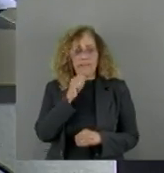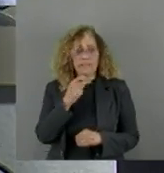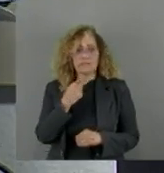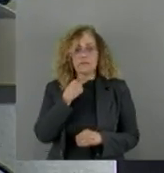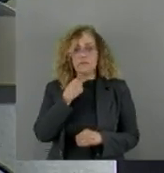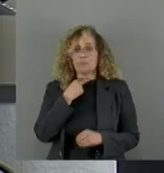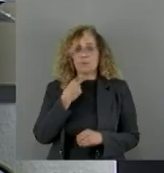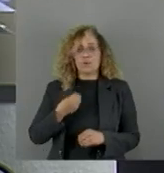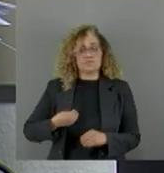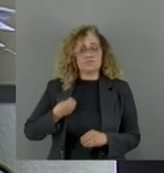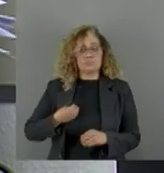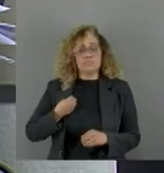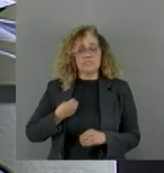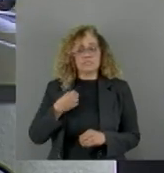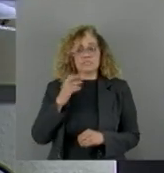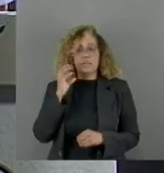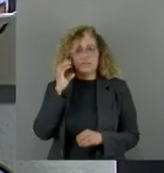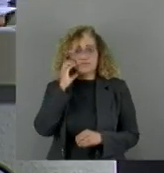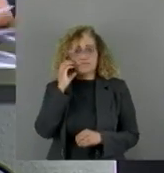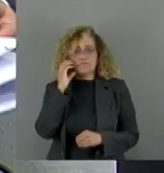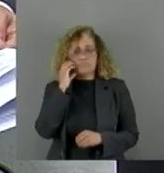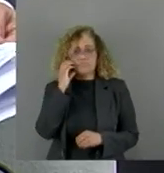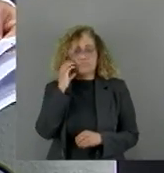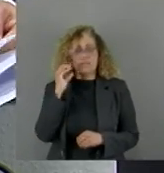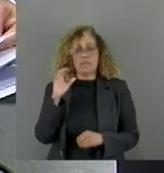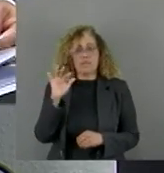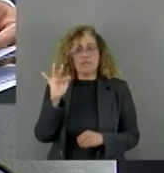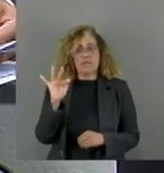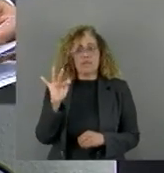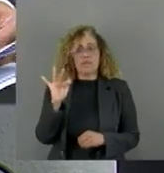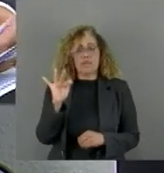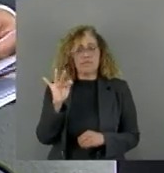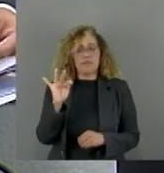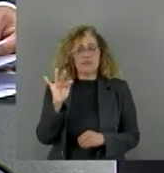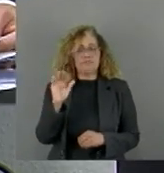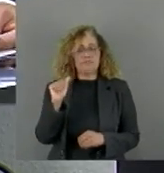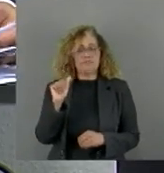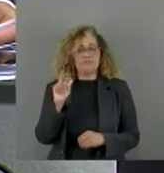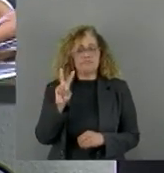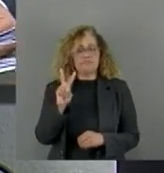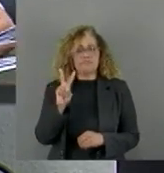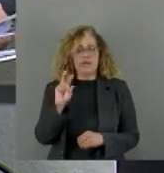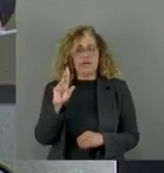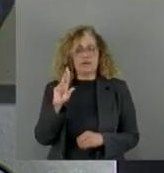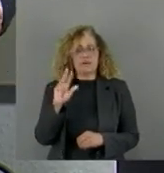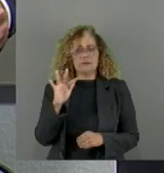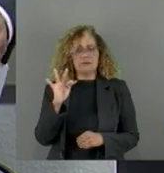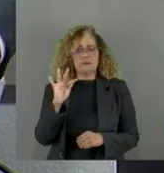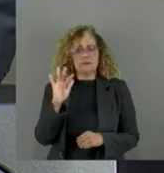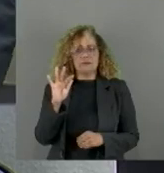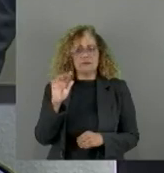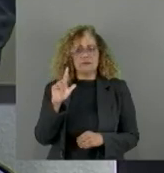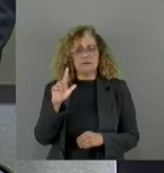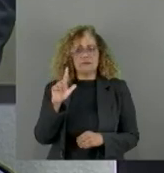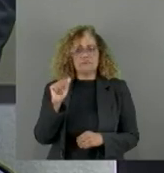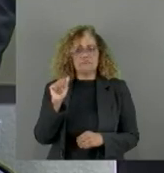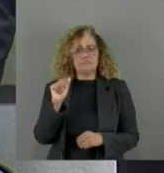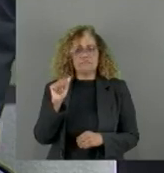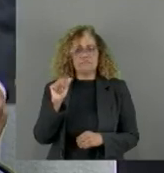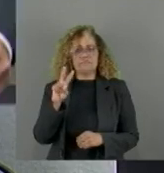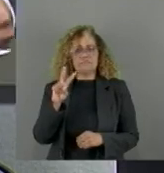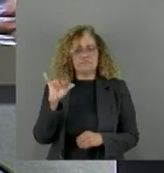Arnes. Creio que todos nós já manifestamos a nossa profunda solidariedade, o nosso lamento